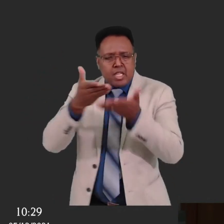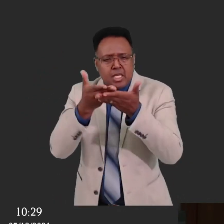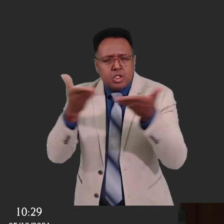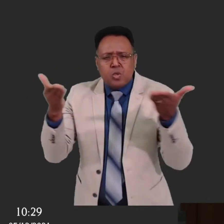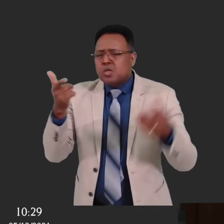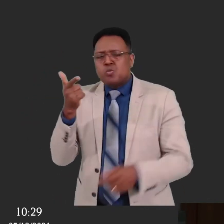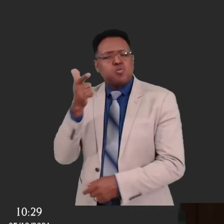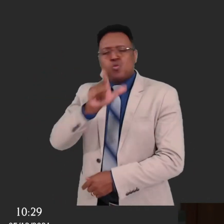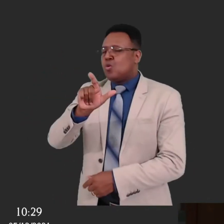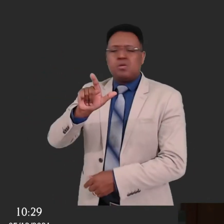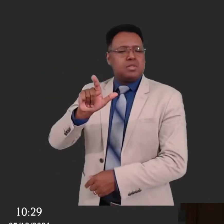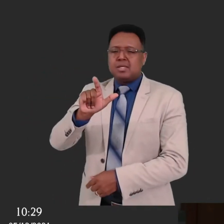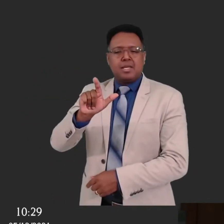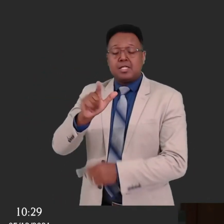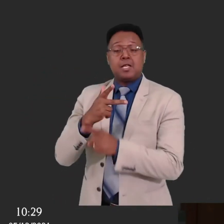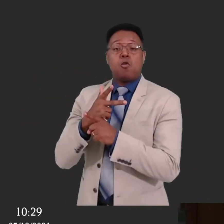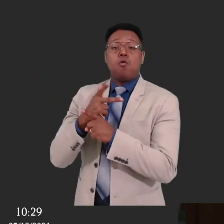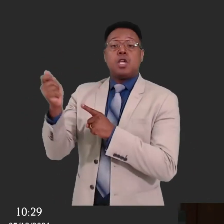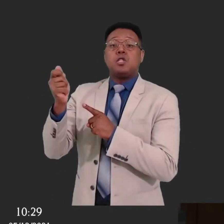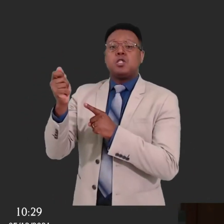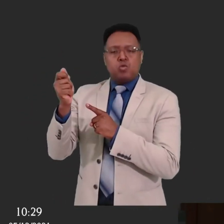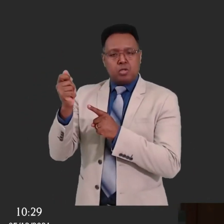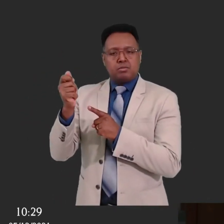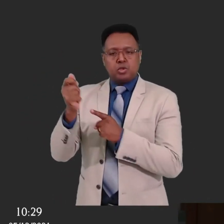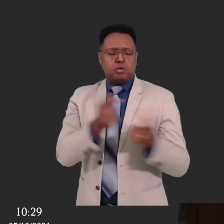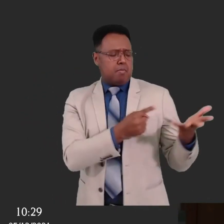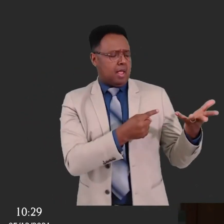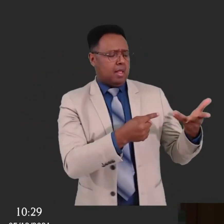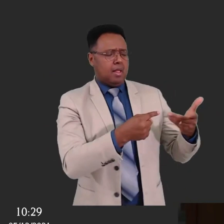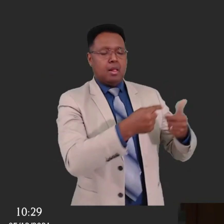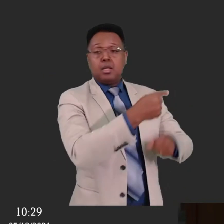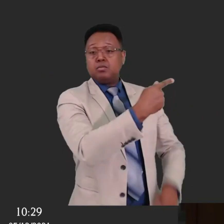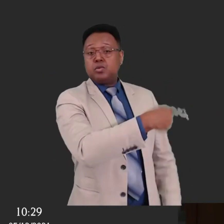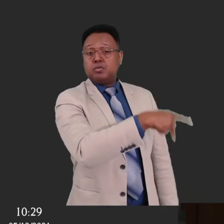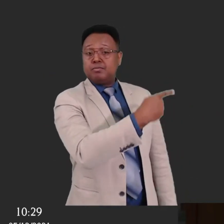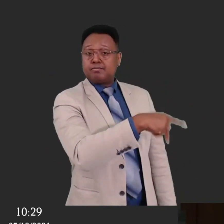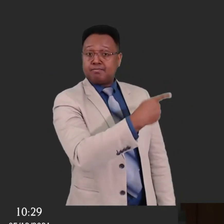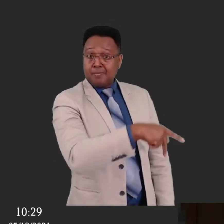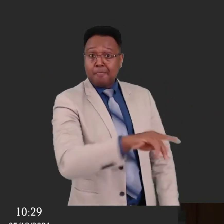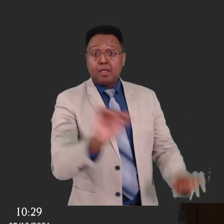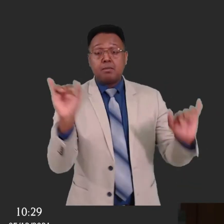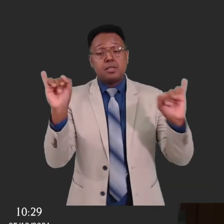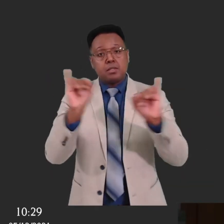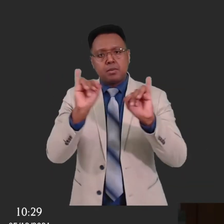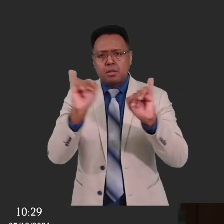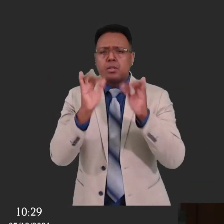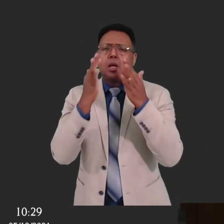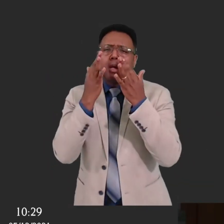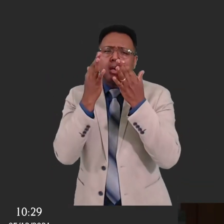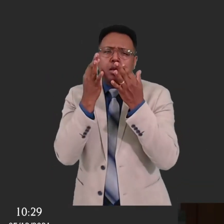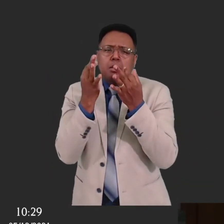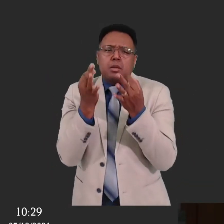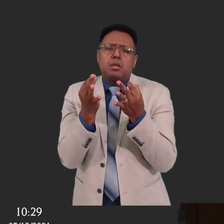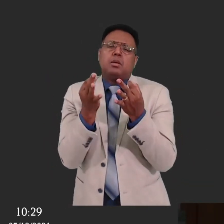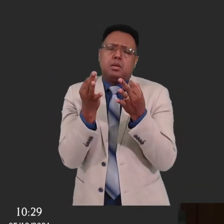coisas desta vida. Mas esperemos que o Senhor dê graça da Irmandade ouvindo isto, este punhadinho